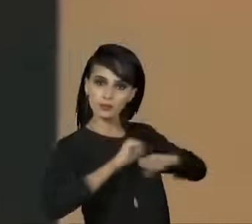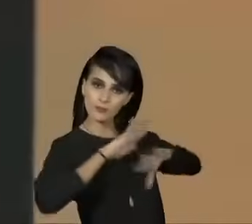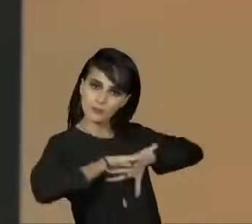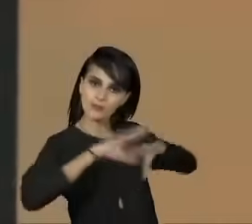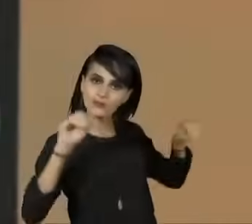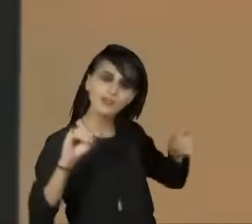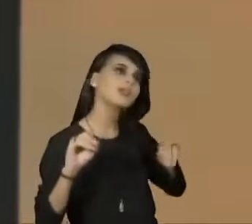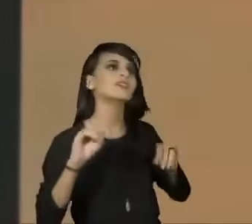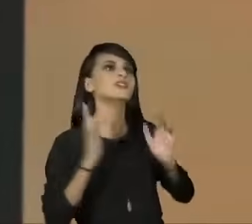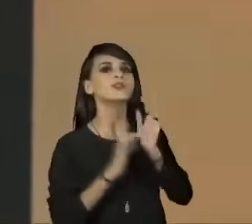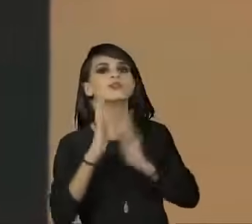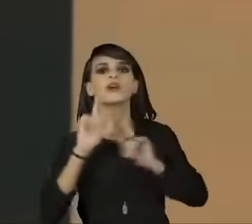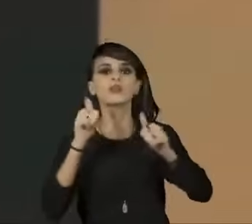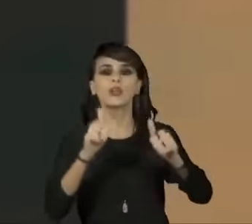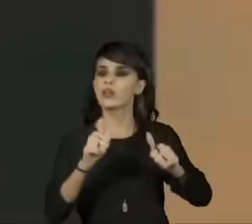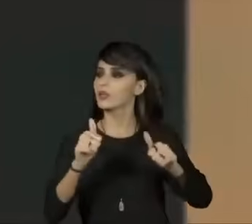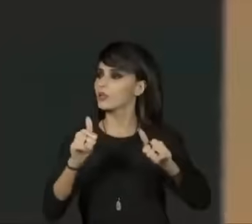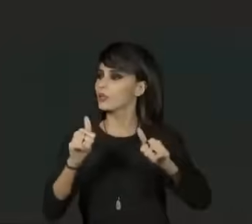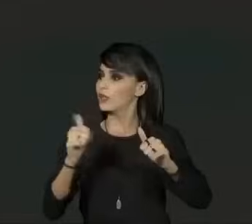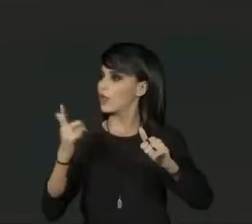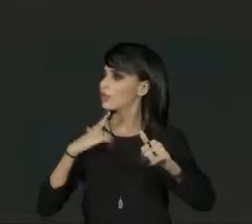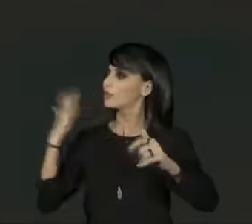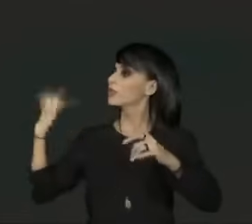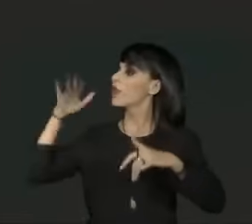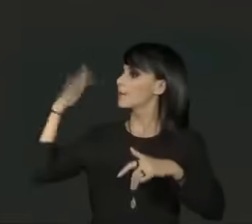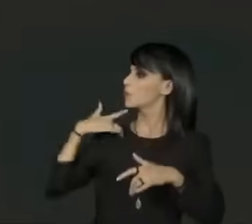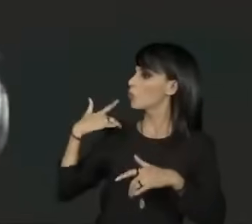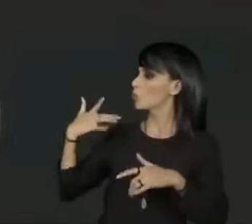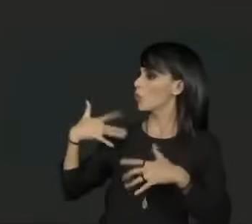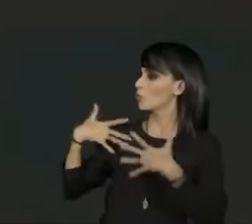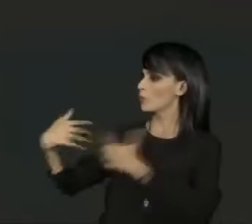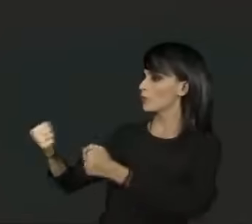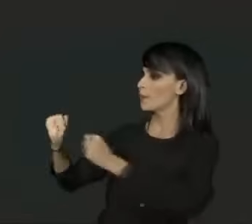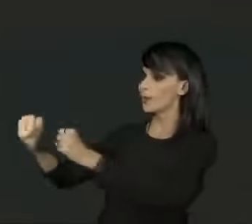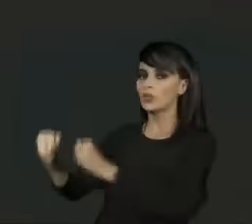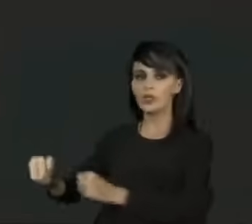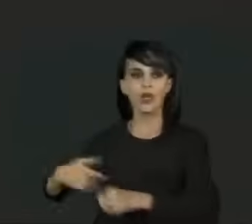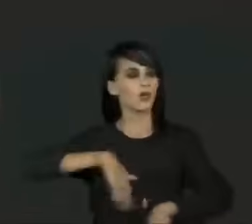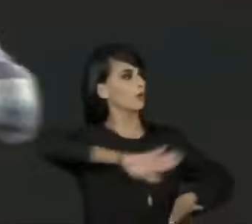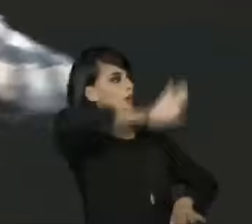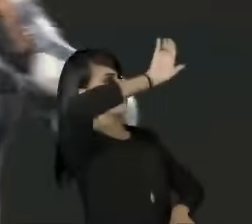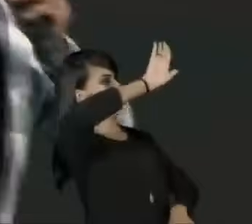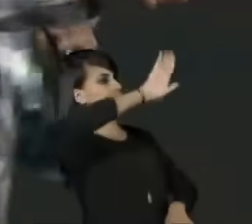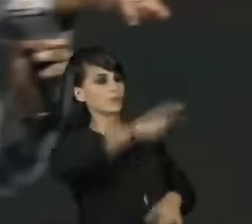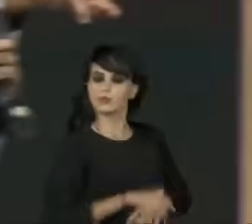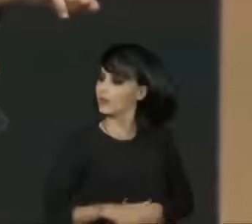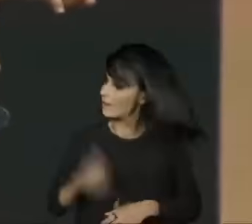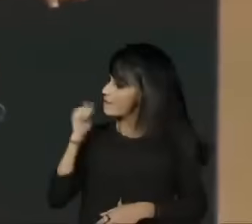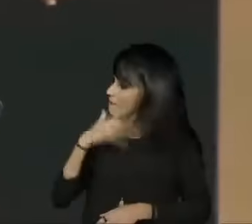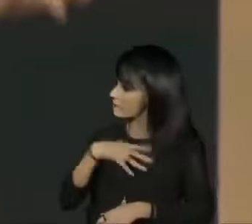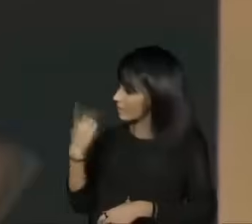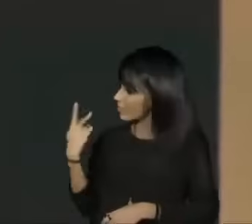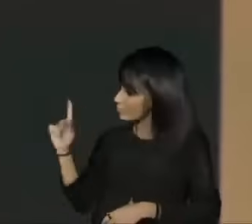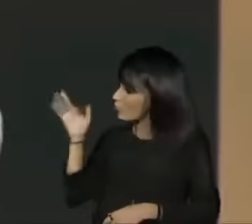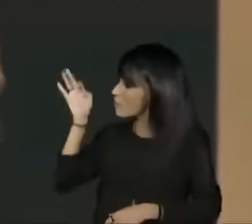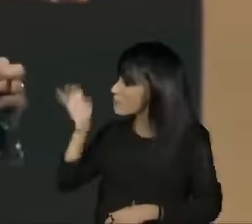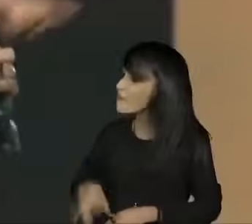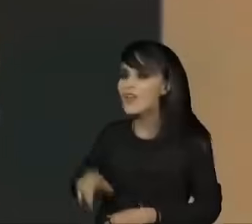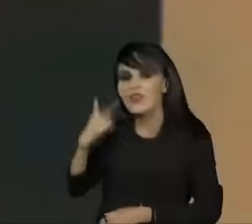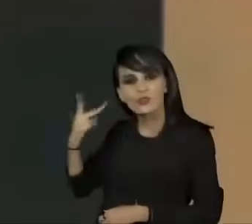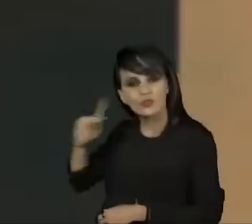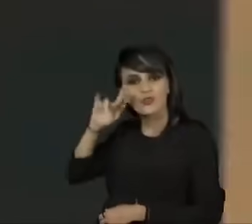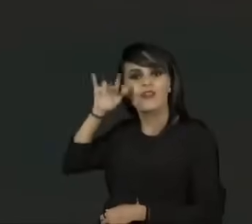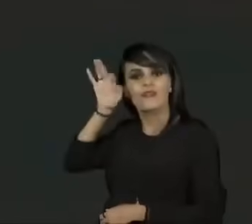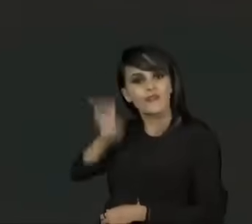faz alguém me tocou porque de mim saiu o poder a mulher tremendo disse sou eu filha a tua fé A